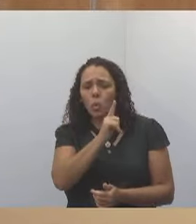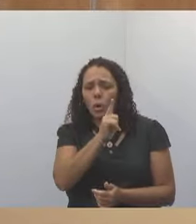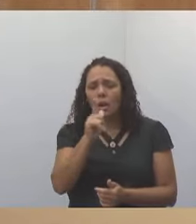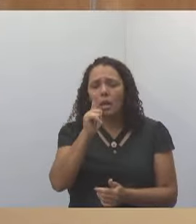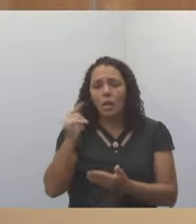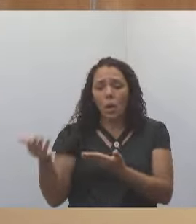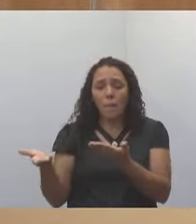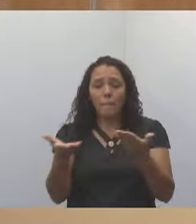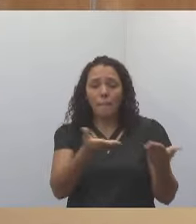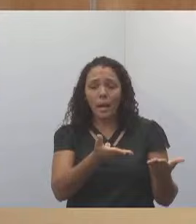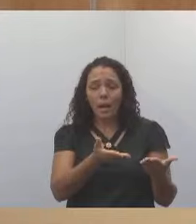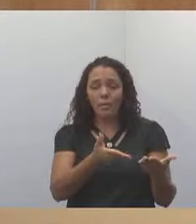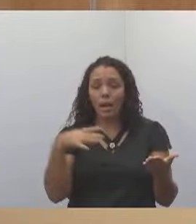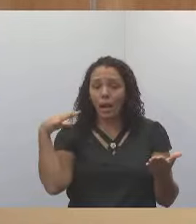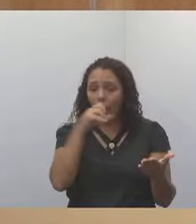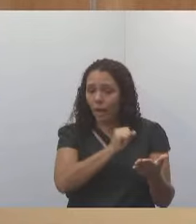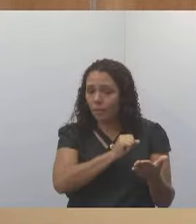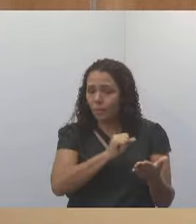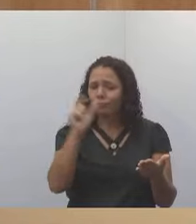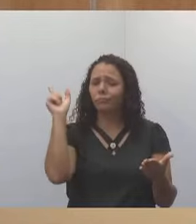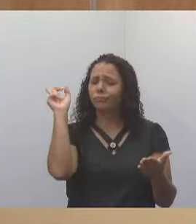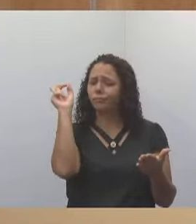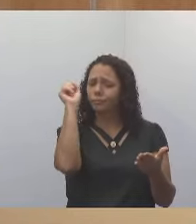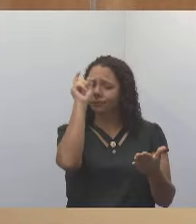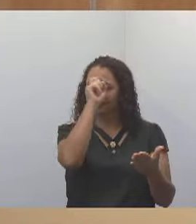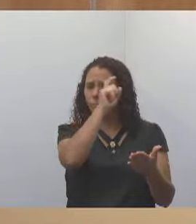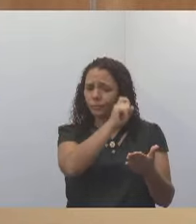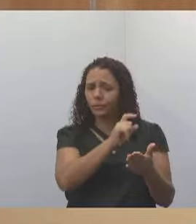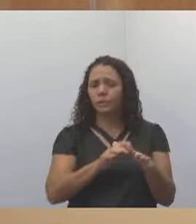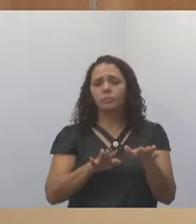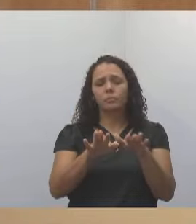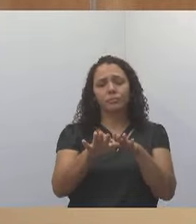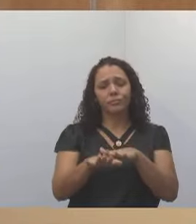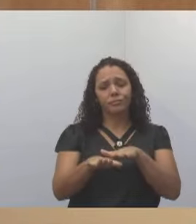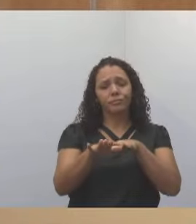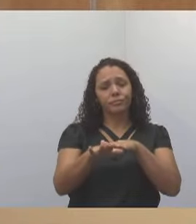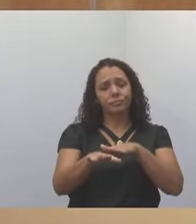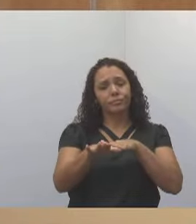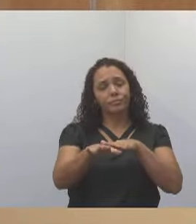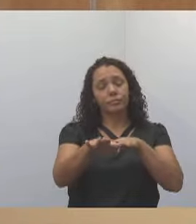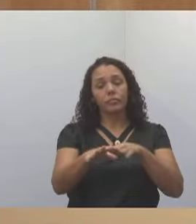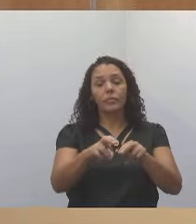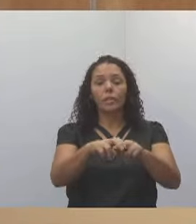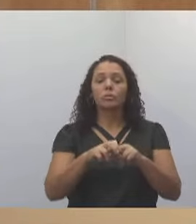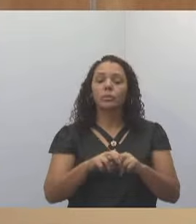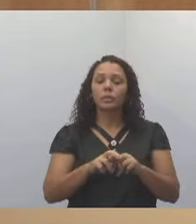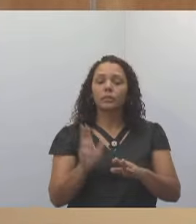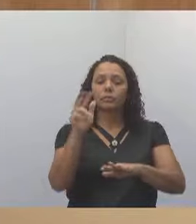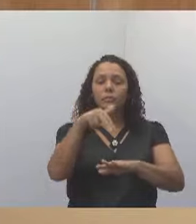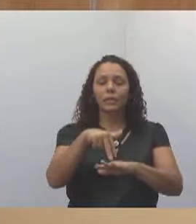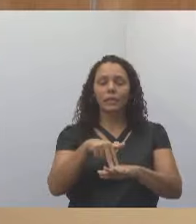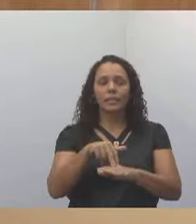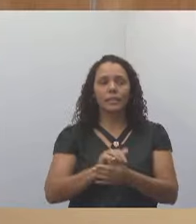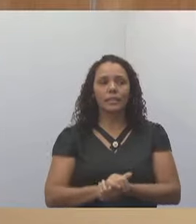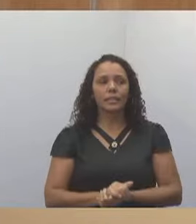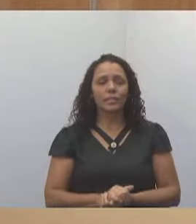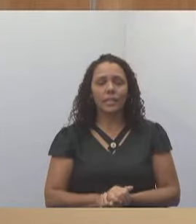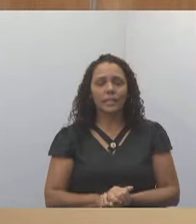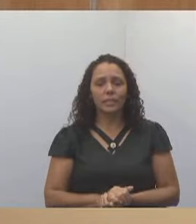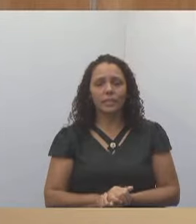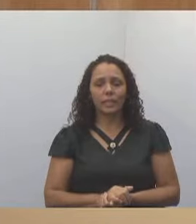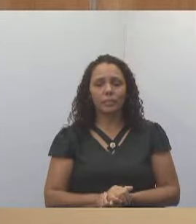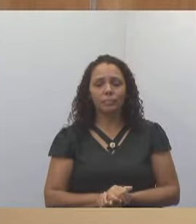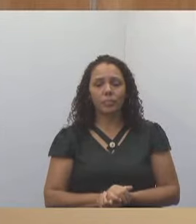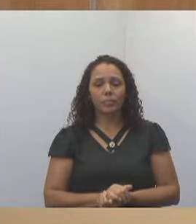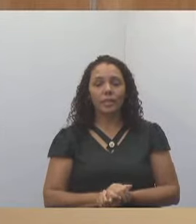sua preferência para que chegue até a sua casa. Então, presidente, eu venho aqui na tribuna falar da importância que é do seu projeto, eu